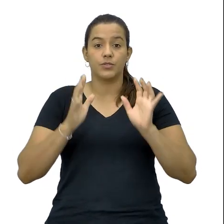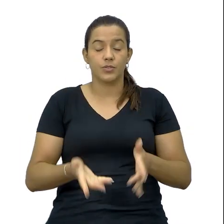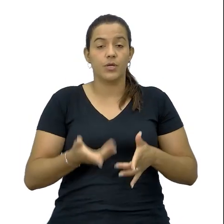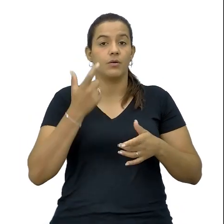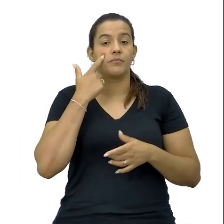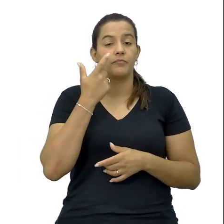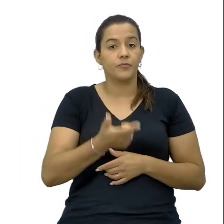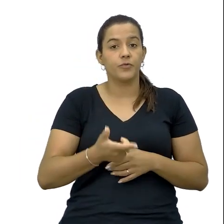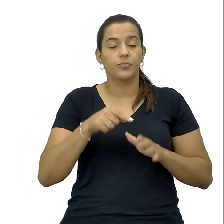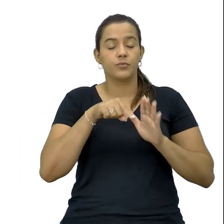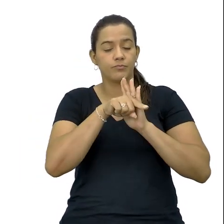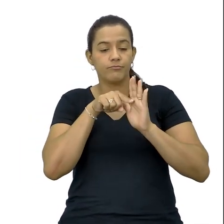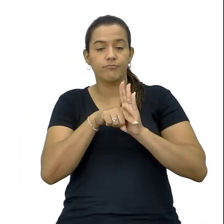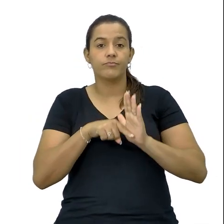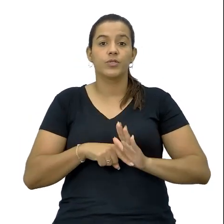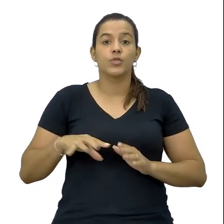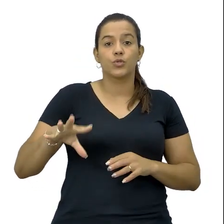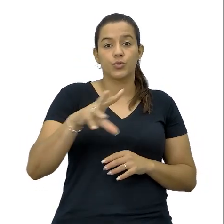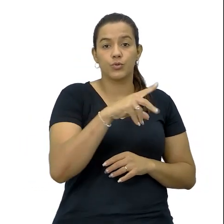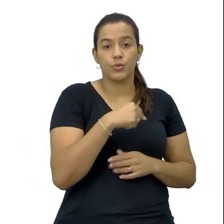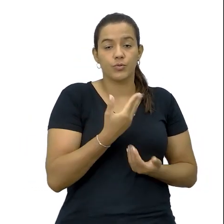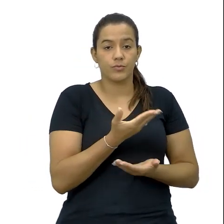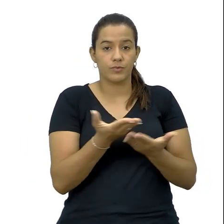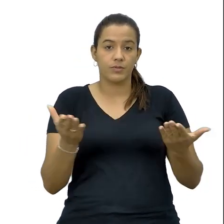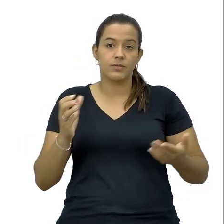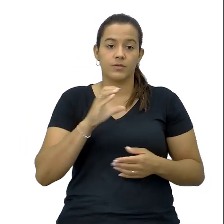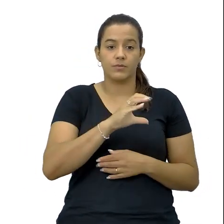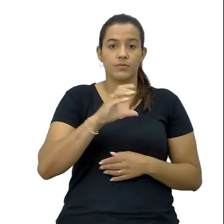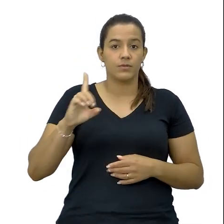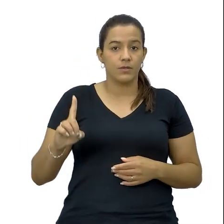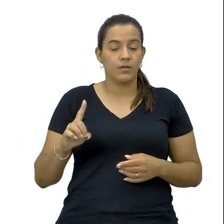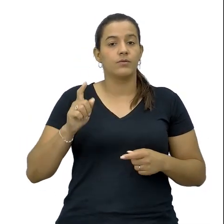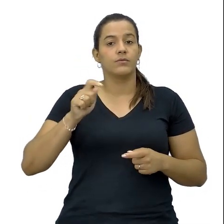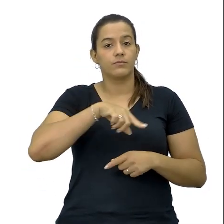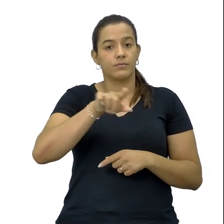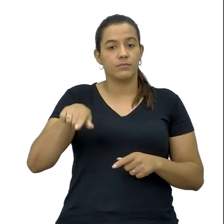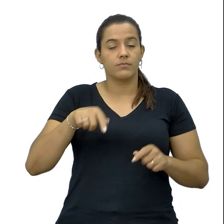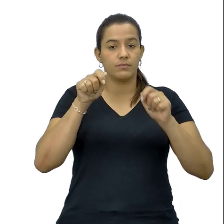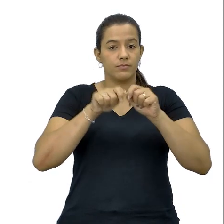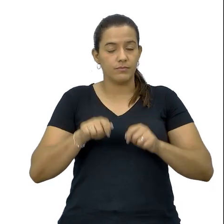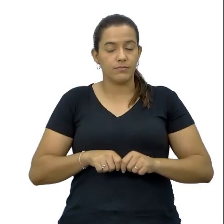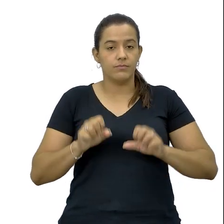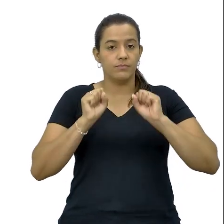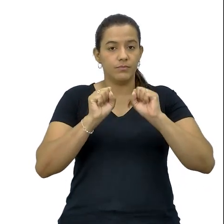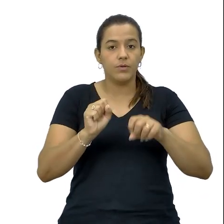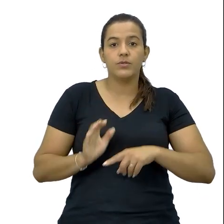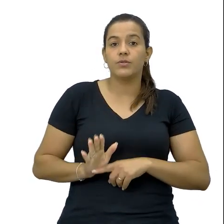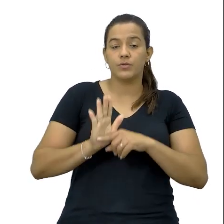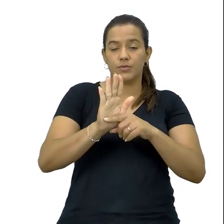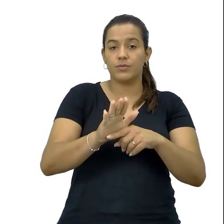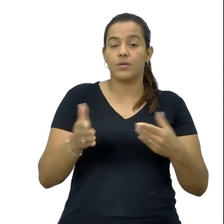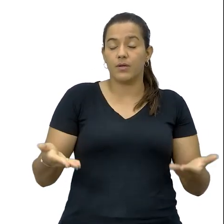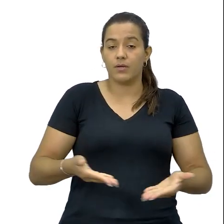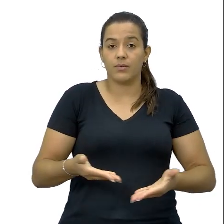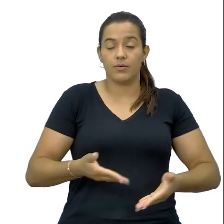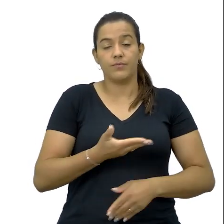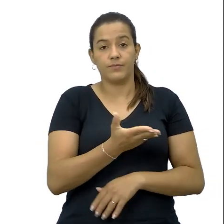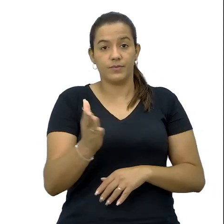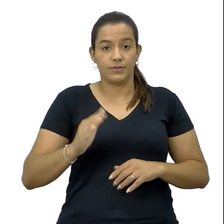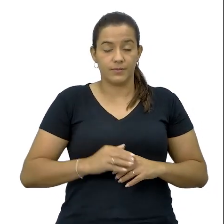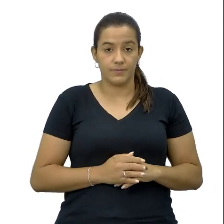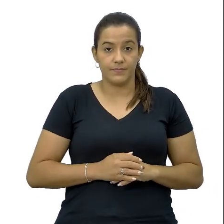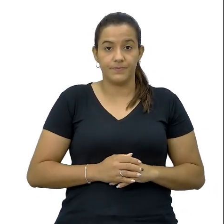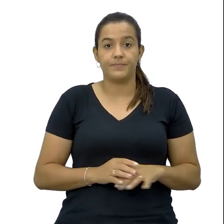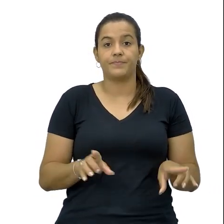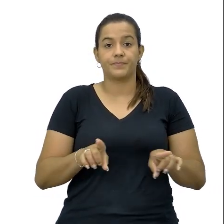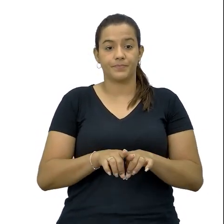esse mapeamento que os coordenadores, junto com vocês, fizeram, pode auxiliar bastante o trabalho agora, tá? Então,